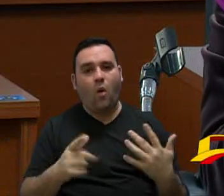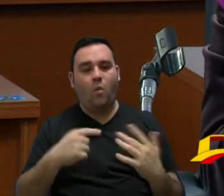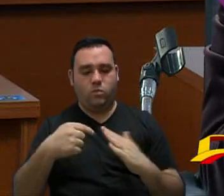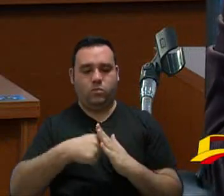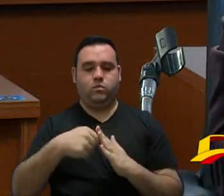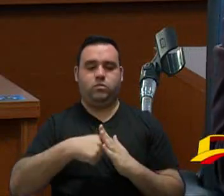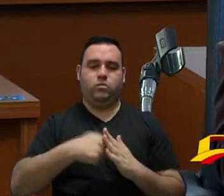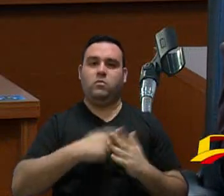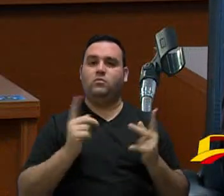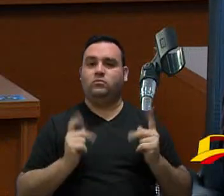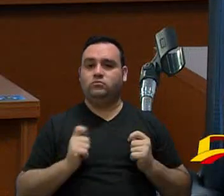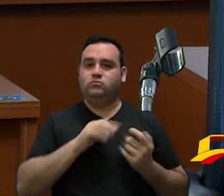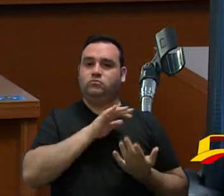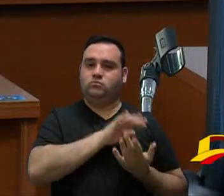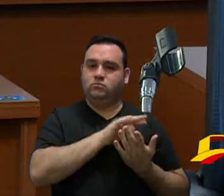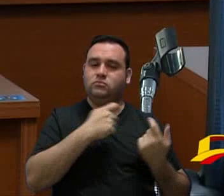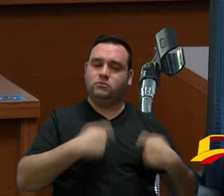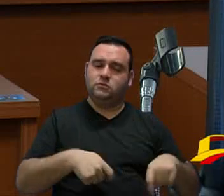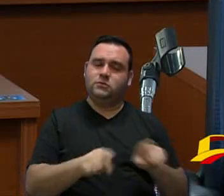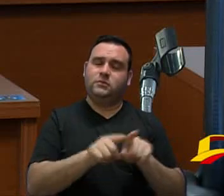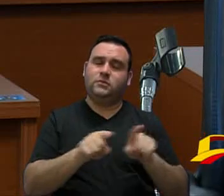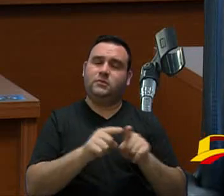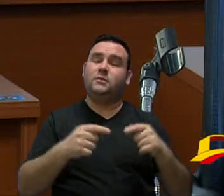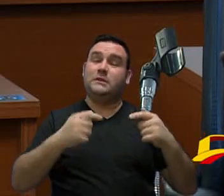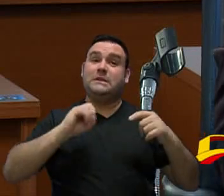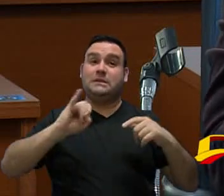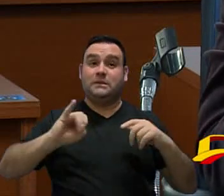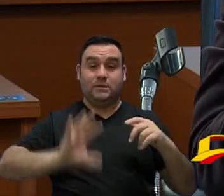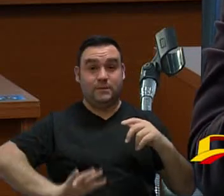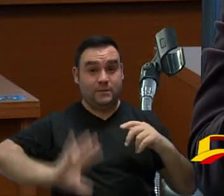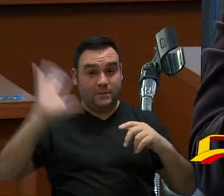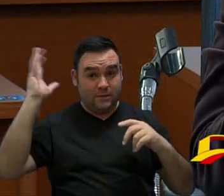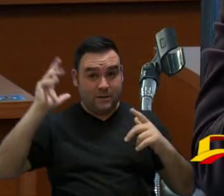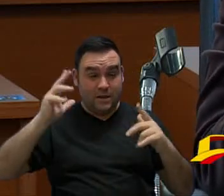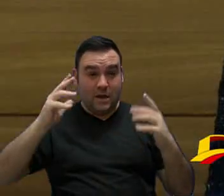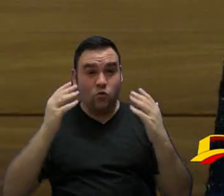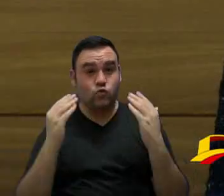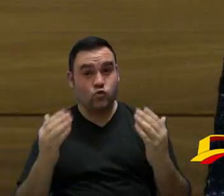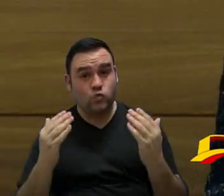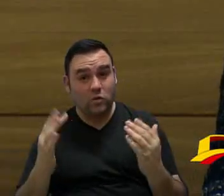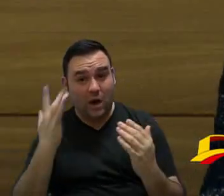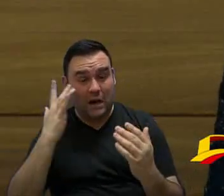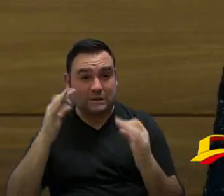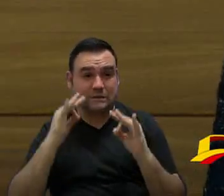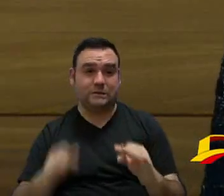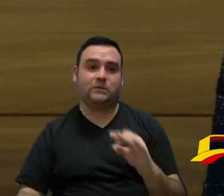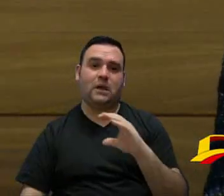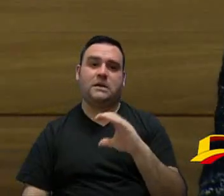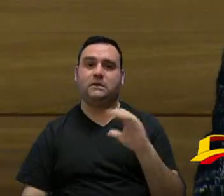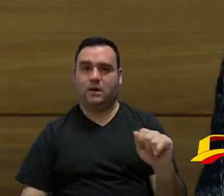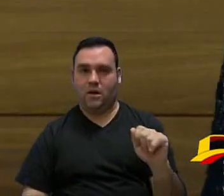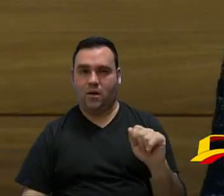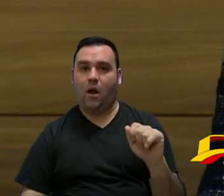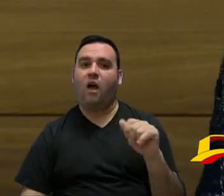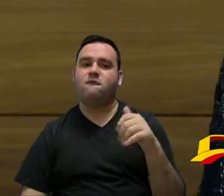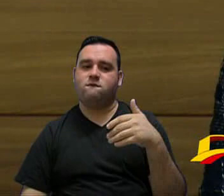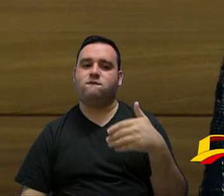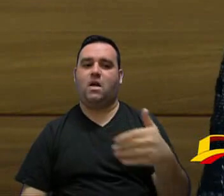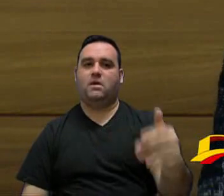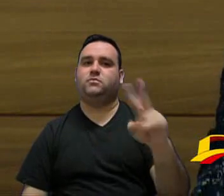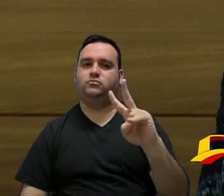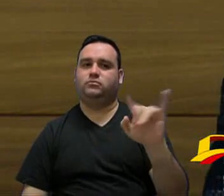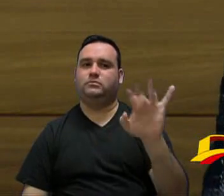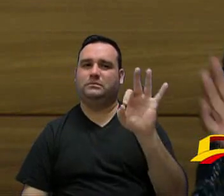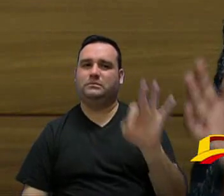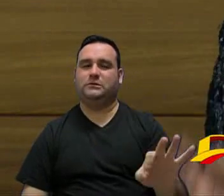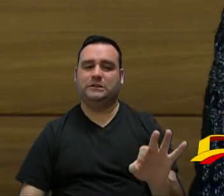preciso fazer uma monografia que vão até a unidade das pessoas dela for suspeito de um chá ela vai